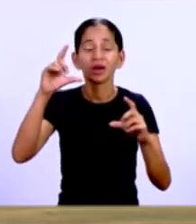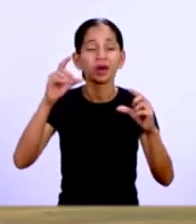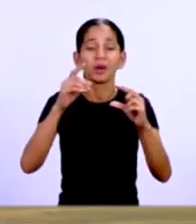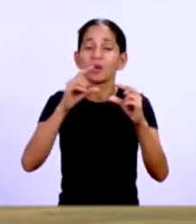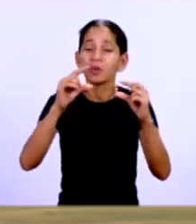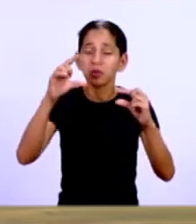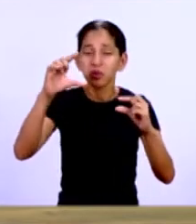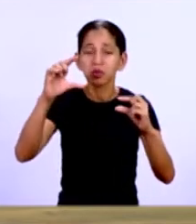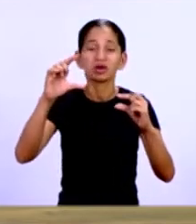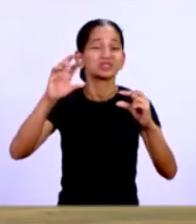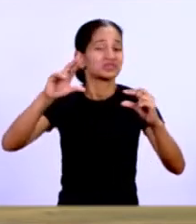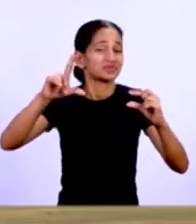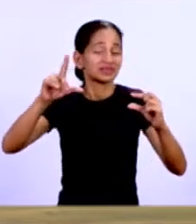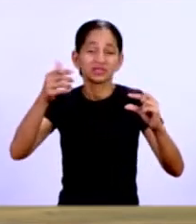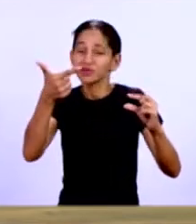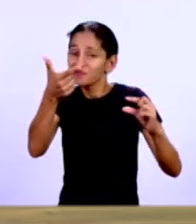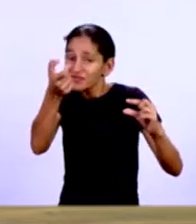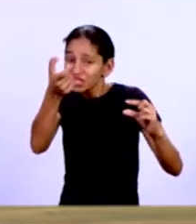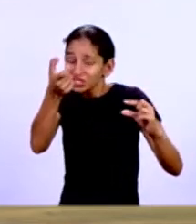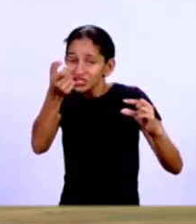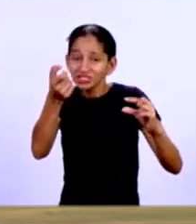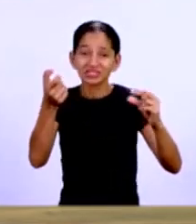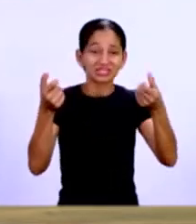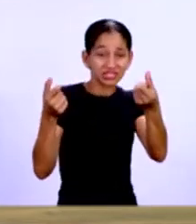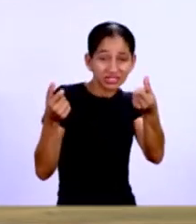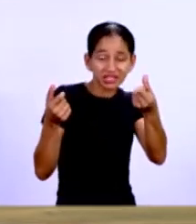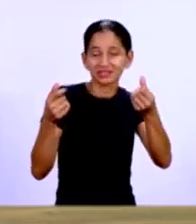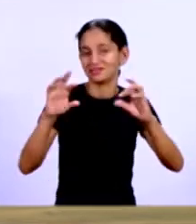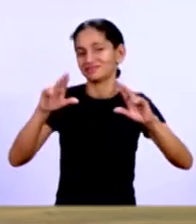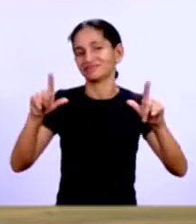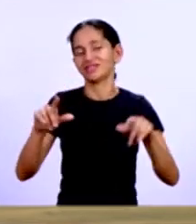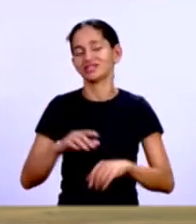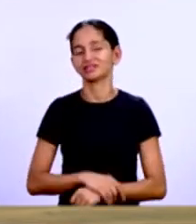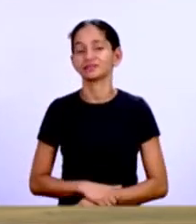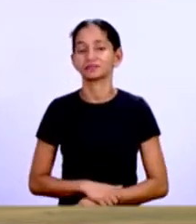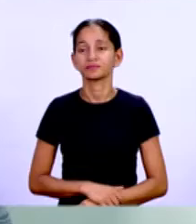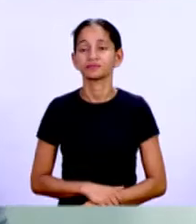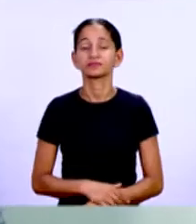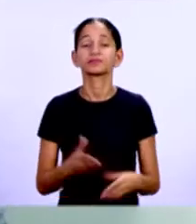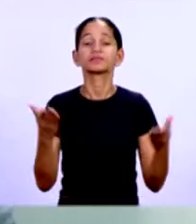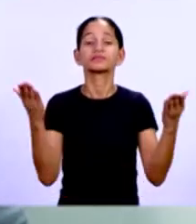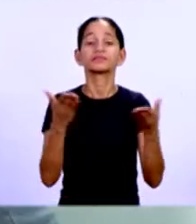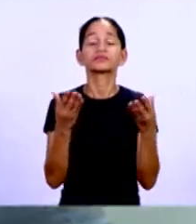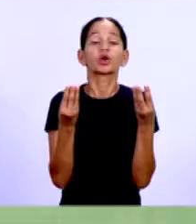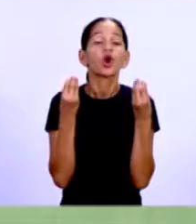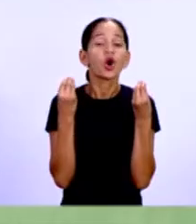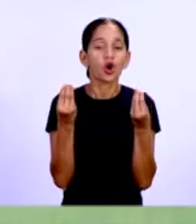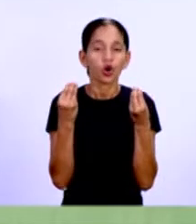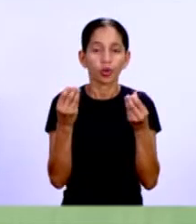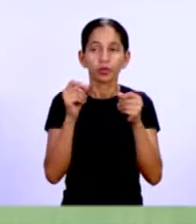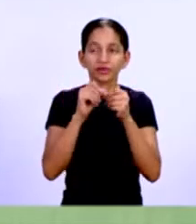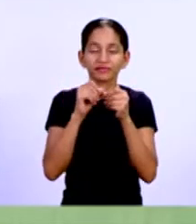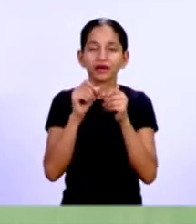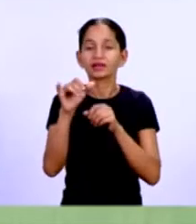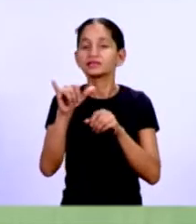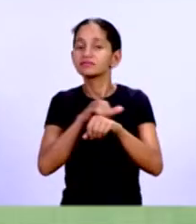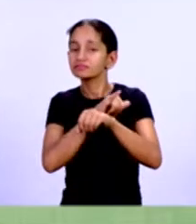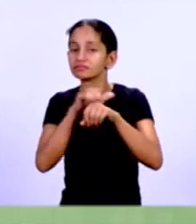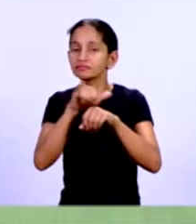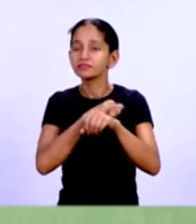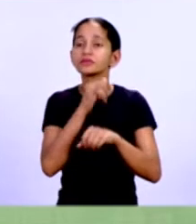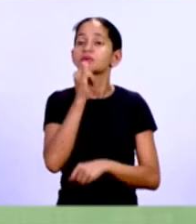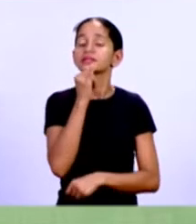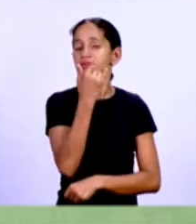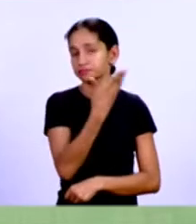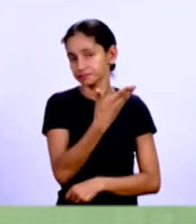aqui. Então, foi uma queda muito elevada, realmente. Ok. Então, vamos falar como que a gente faz essa mitigação. A gente tem aqui um